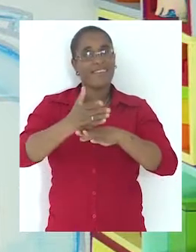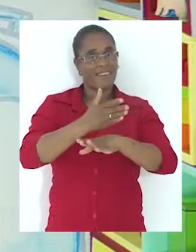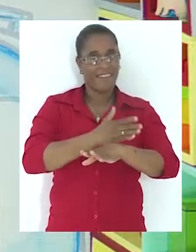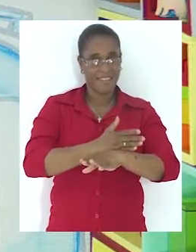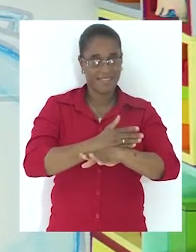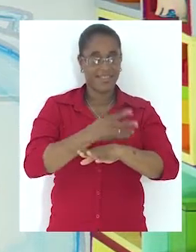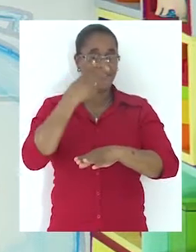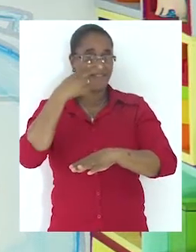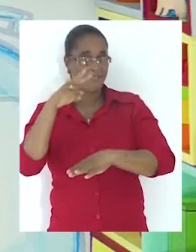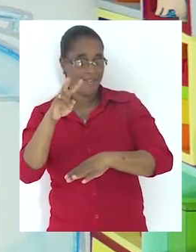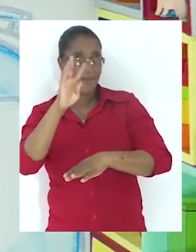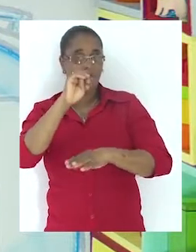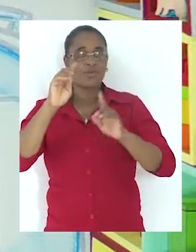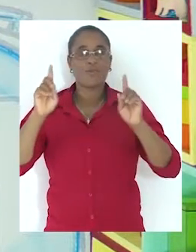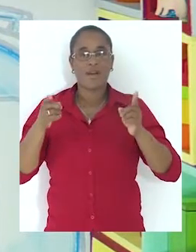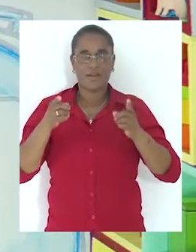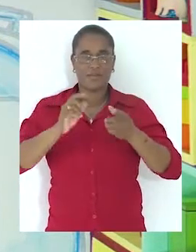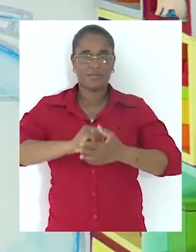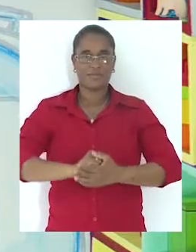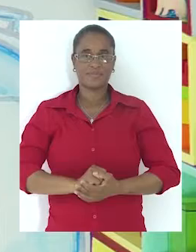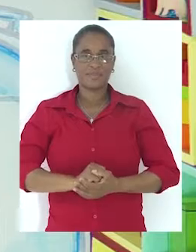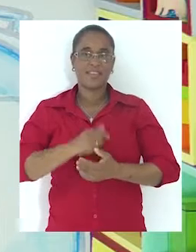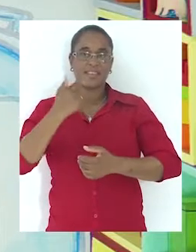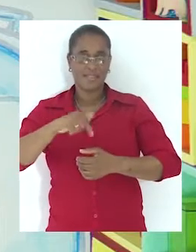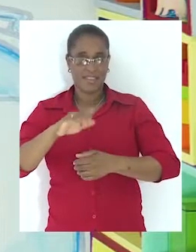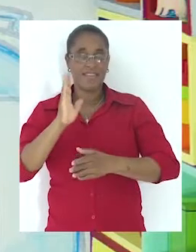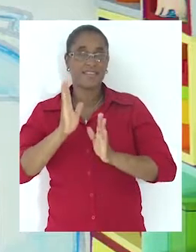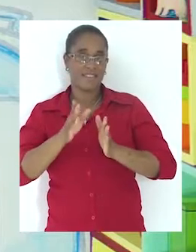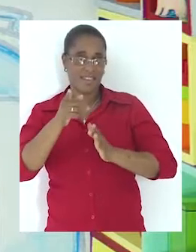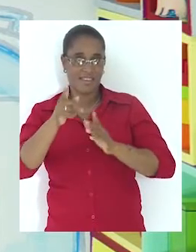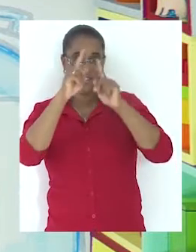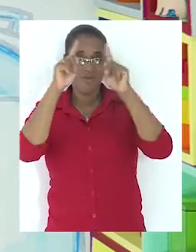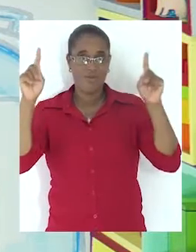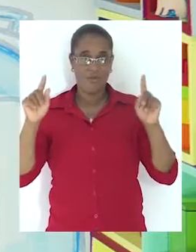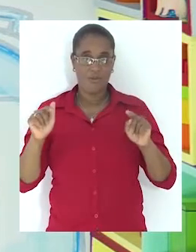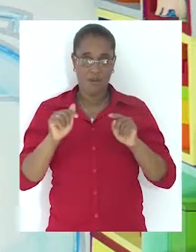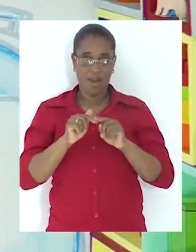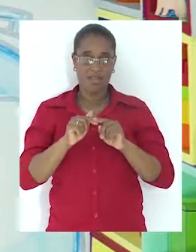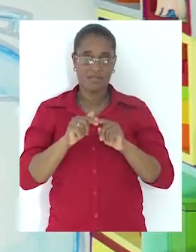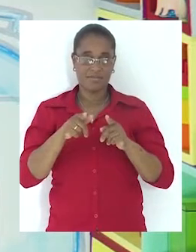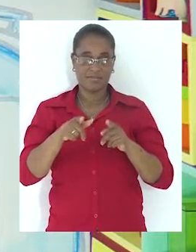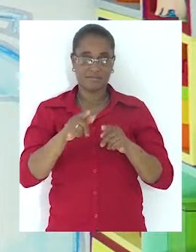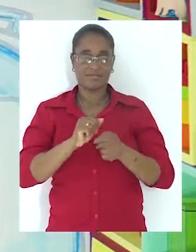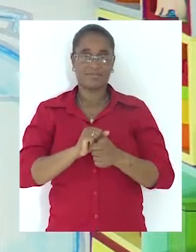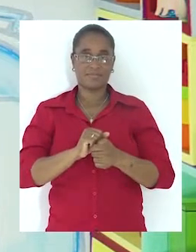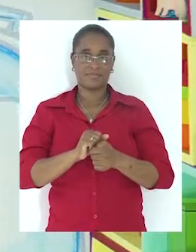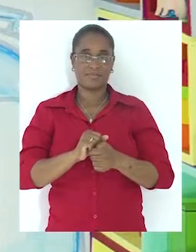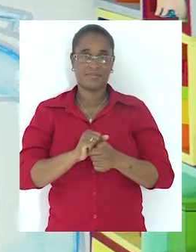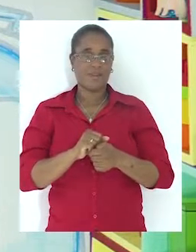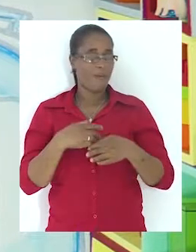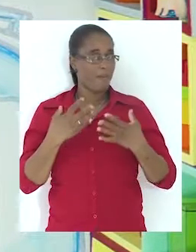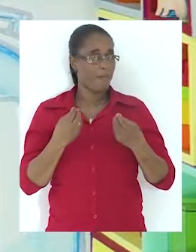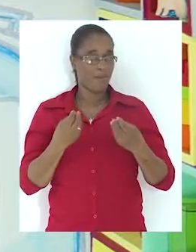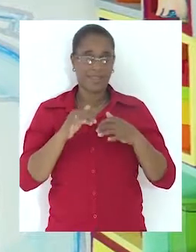antes, conferir o sumário. Então, temos já aqui no quadro uma indicação com